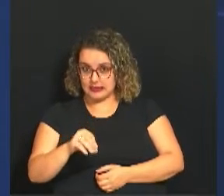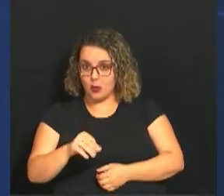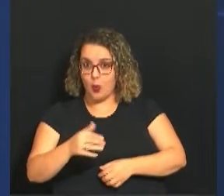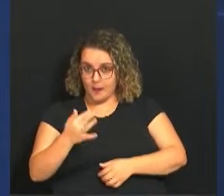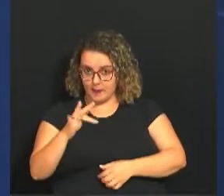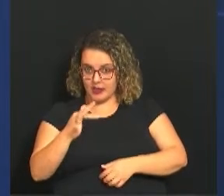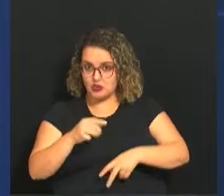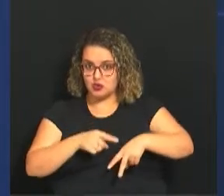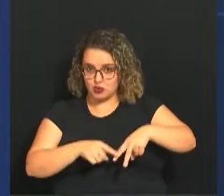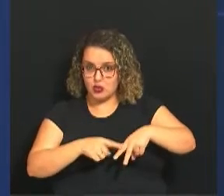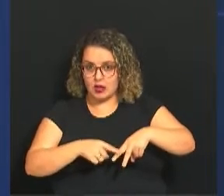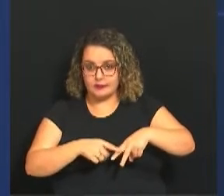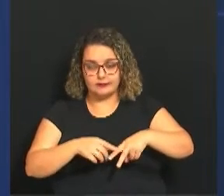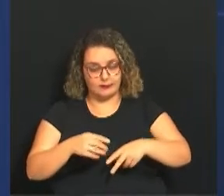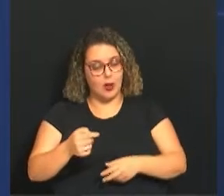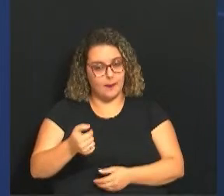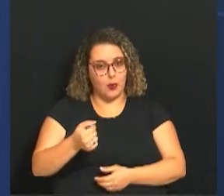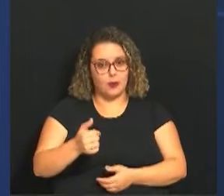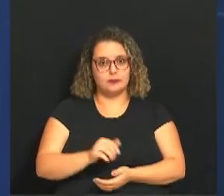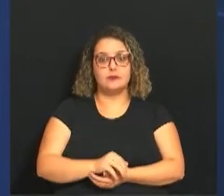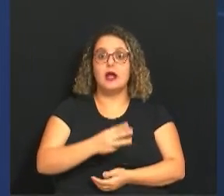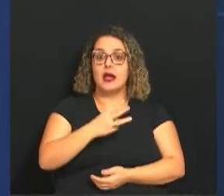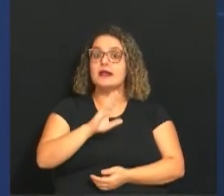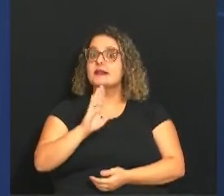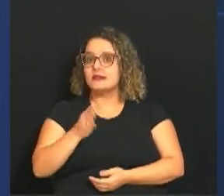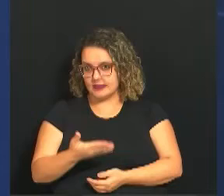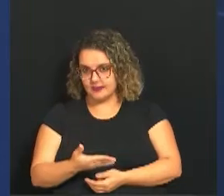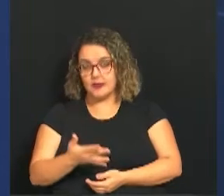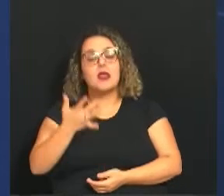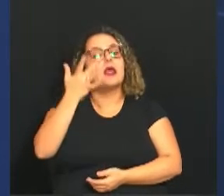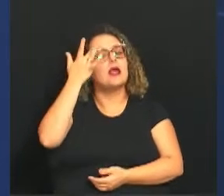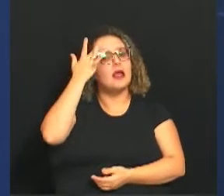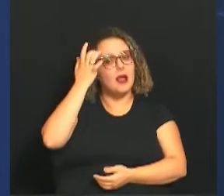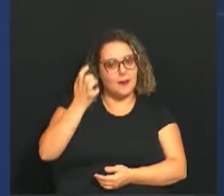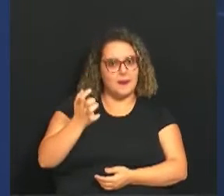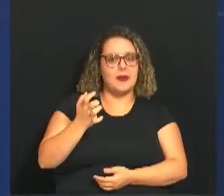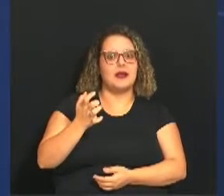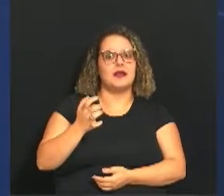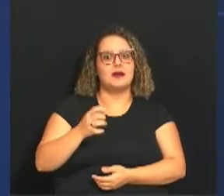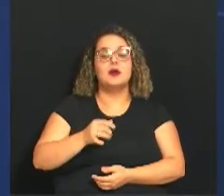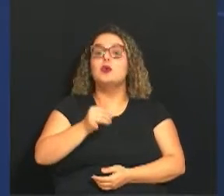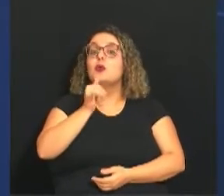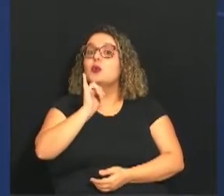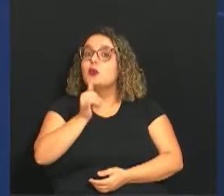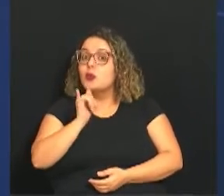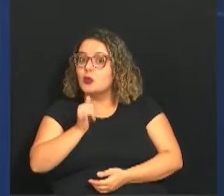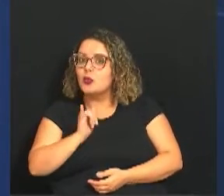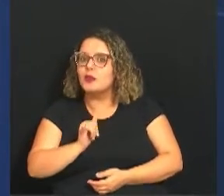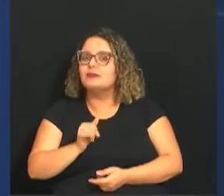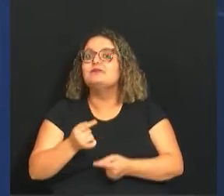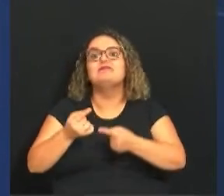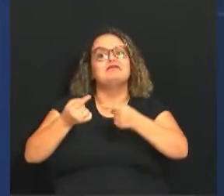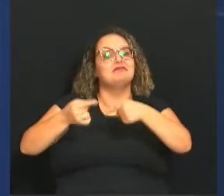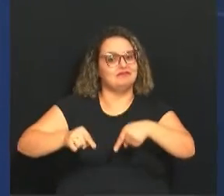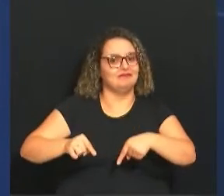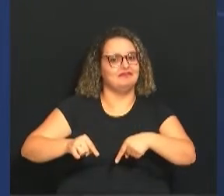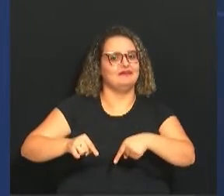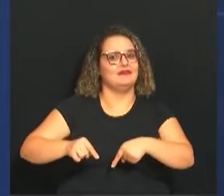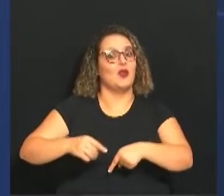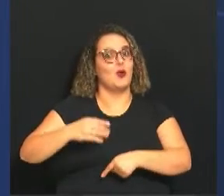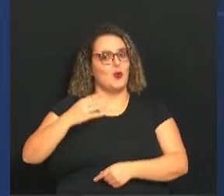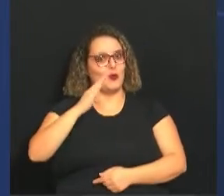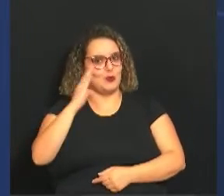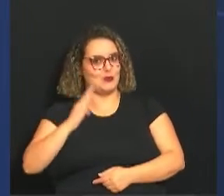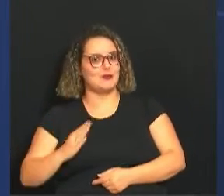joga daqui a pouco, às 3h30 da tarde, e amanhã a gente conta a história deste confronto entre os brasileiros e